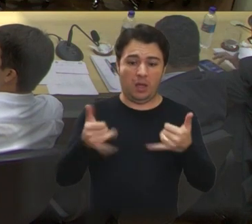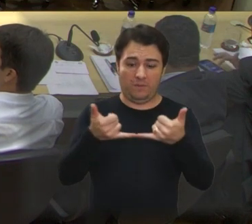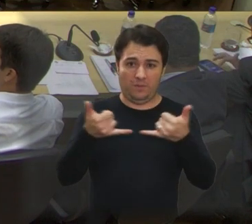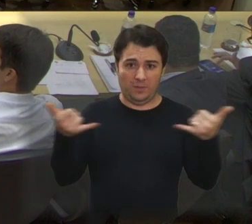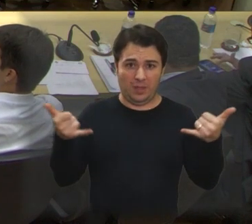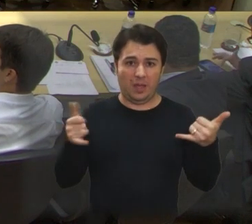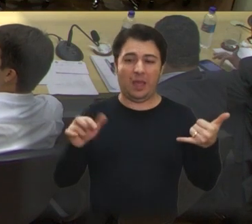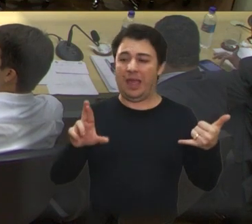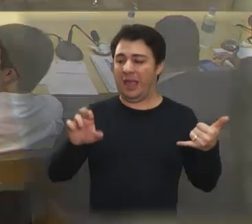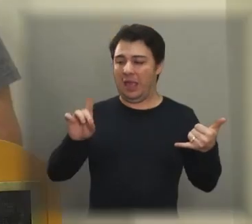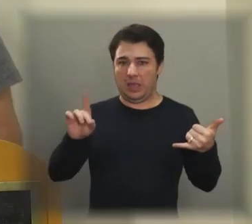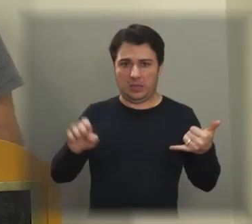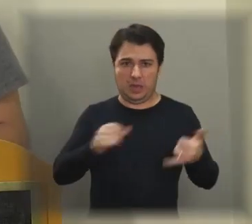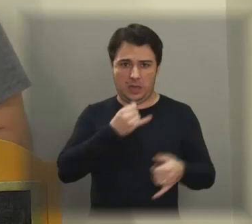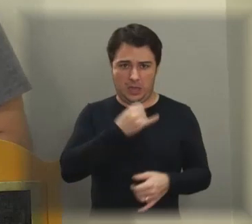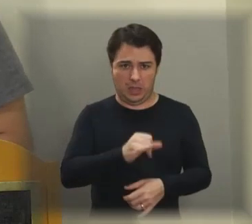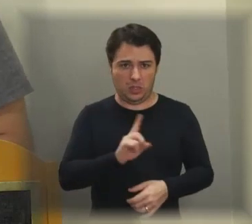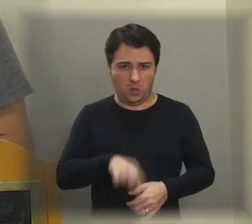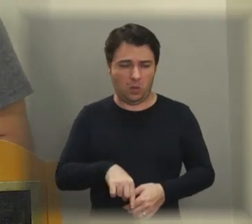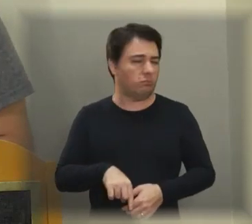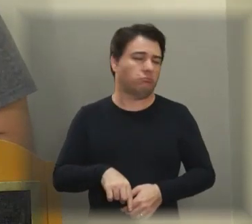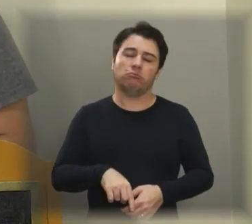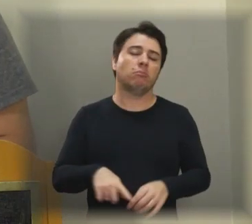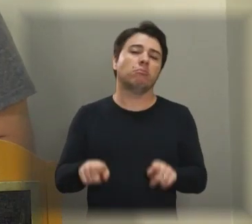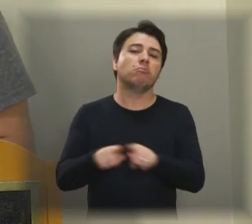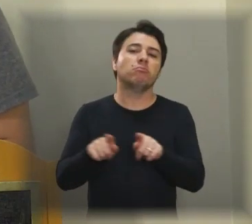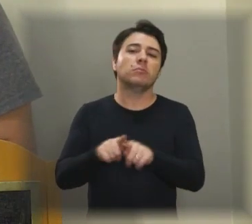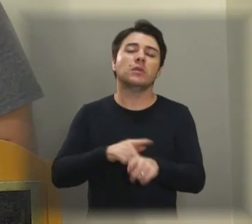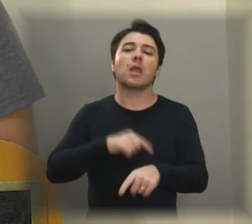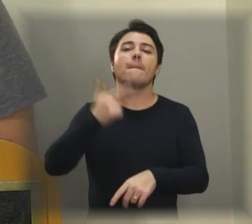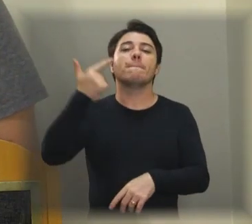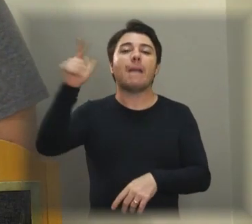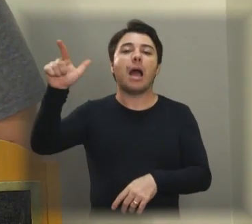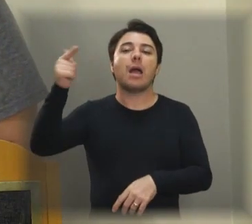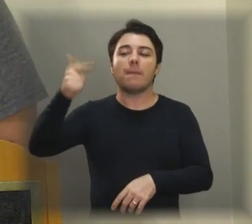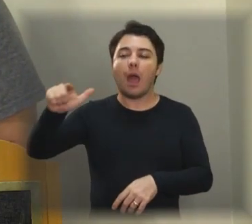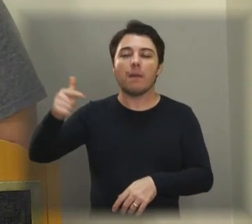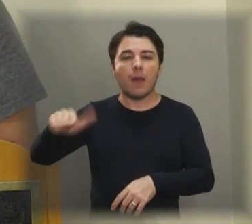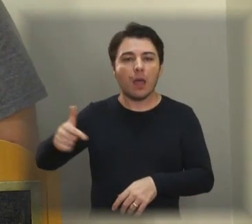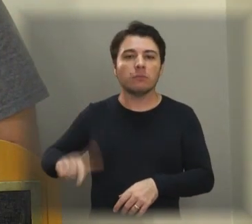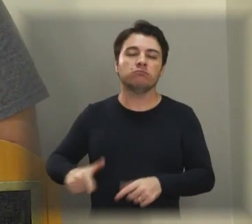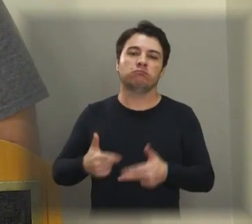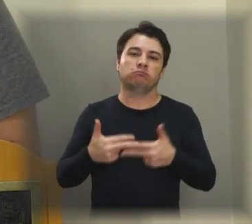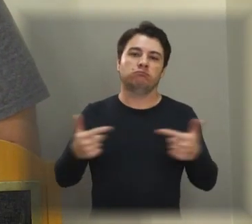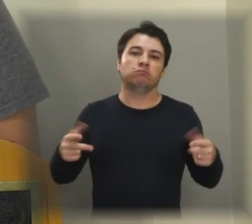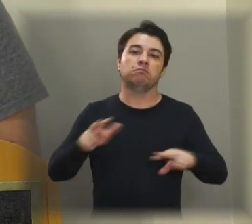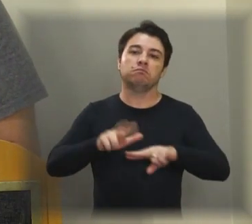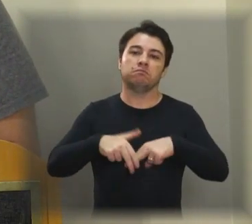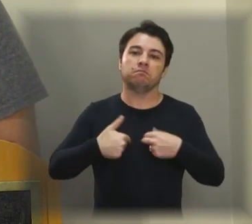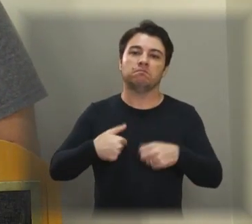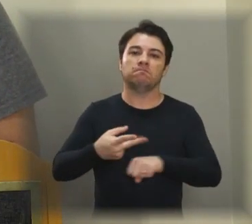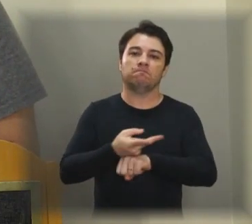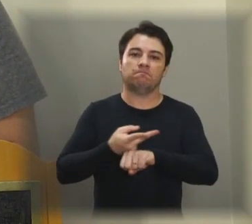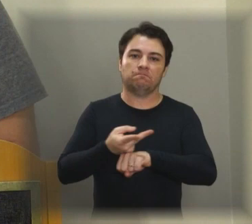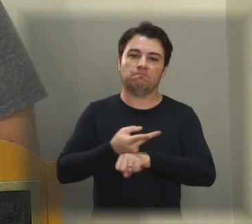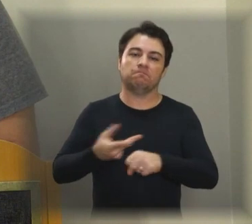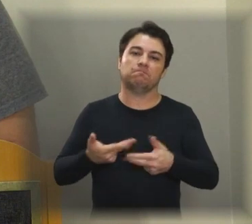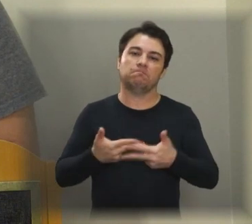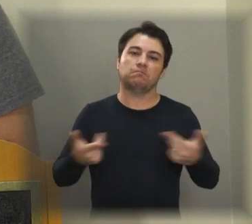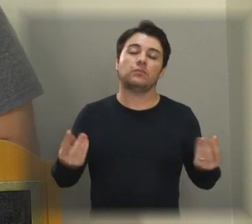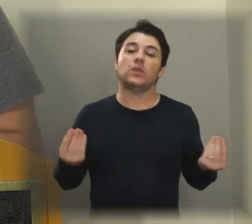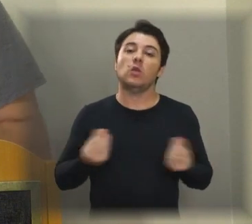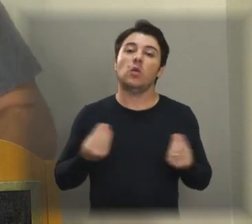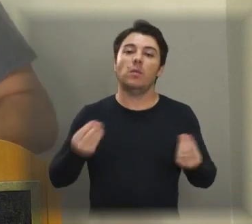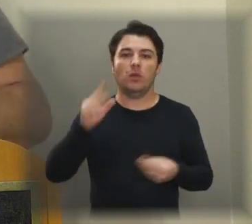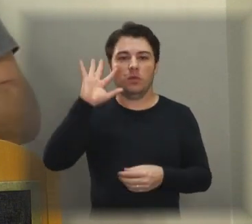né existe outras questões que tem que ser considerado e é o que a gente busca fazer quando a gente está falando na gestão desta atualização